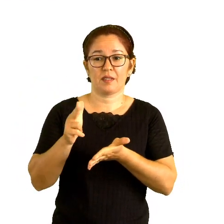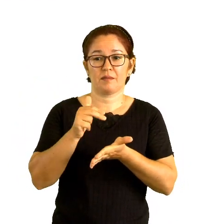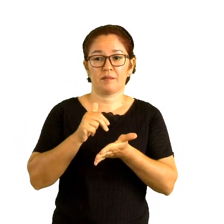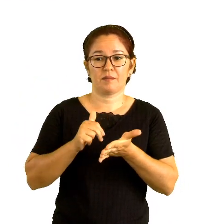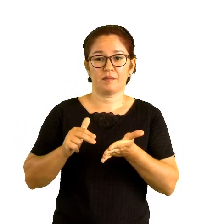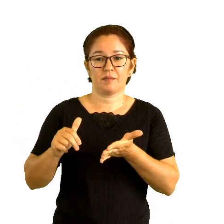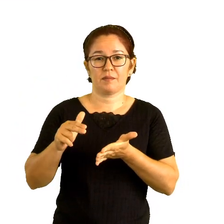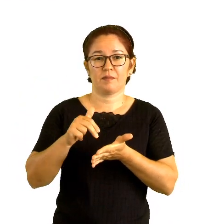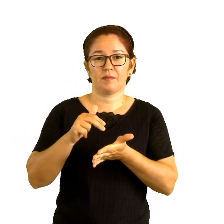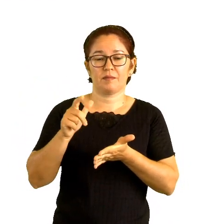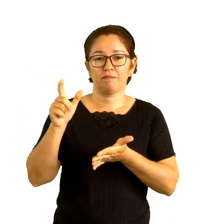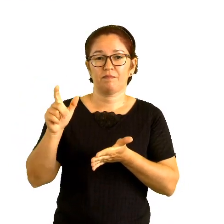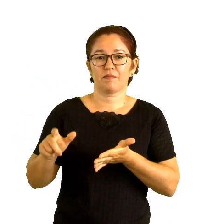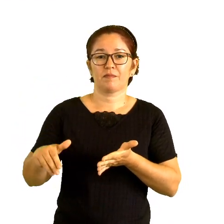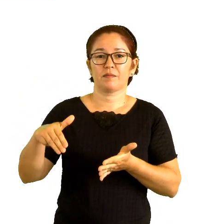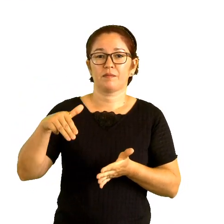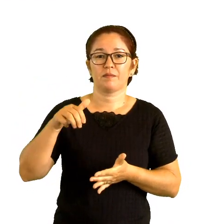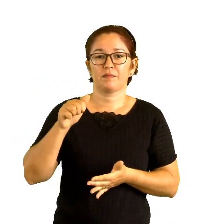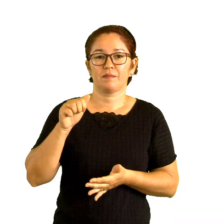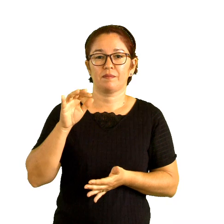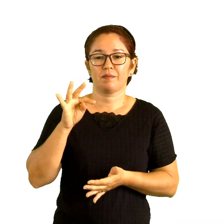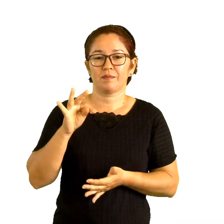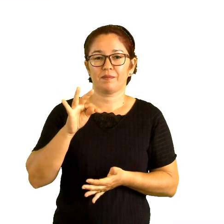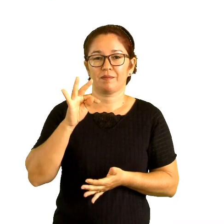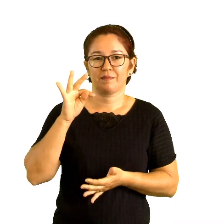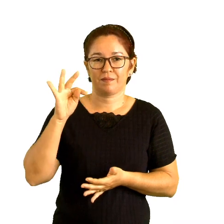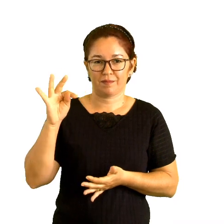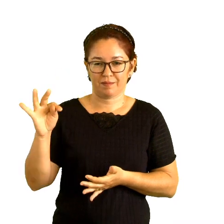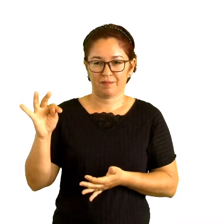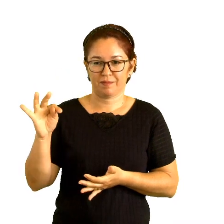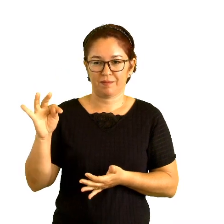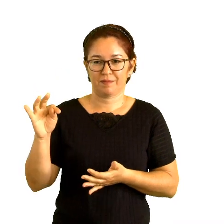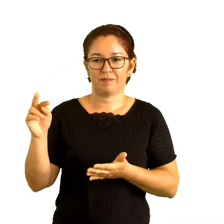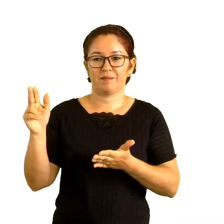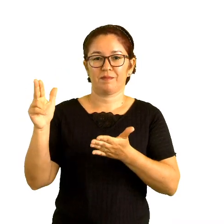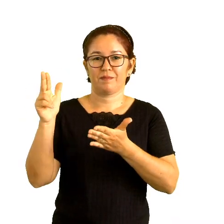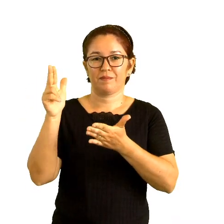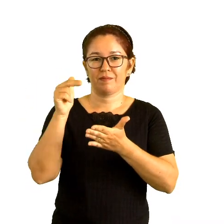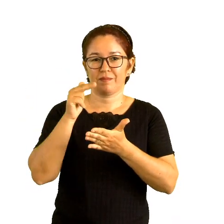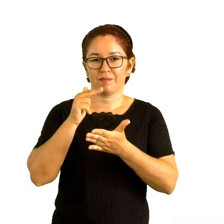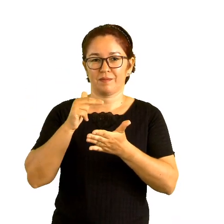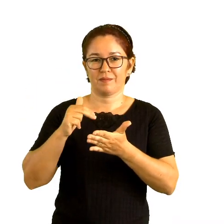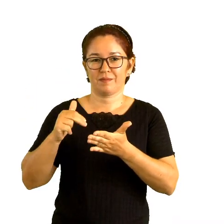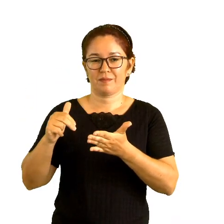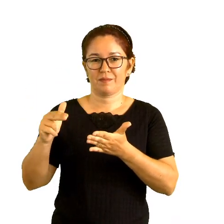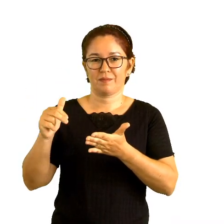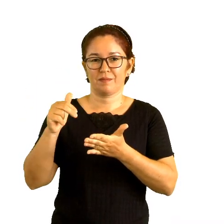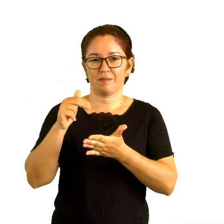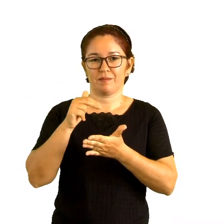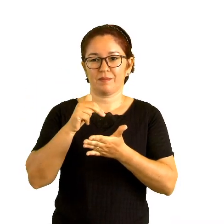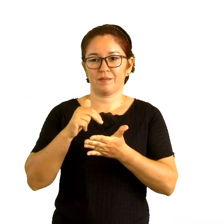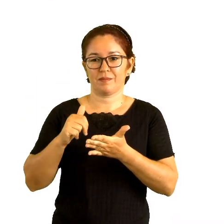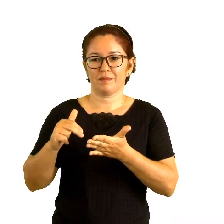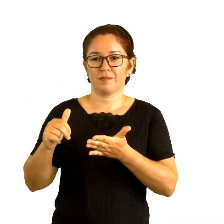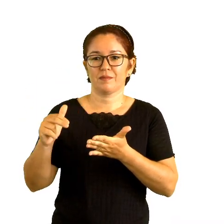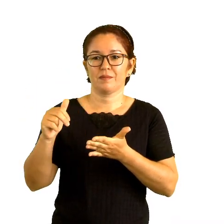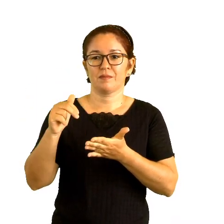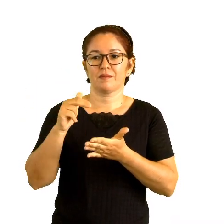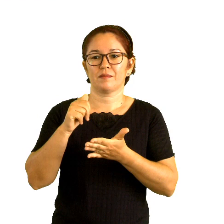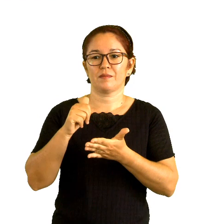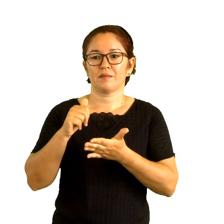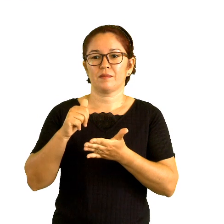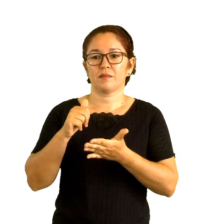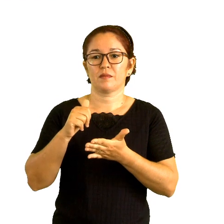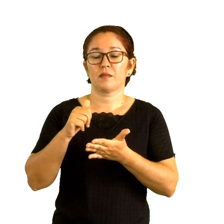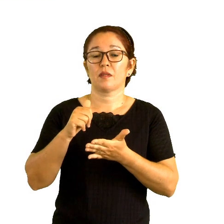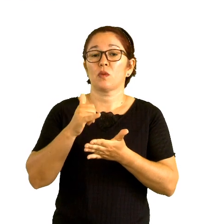artista Matt Groening, de Salvador Dalí. Salvador Dalí é o